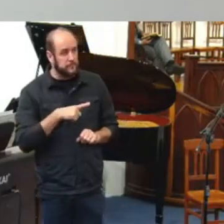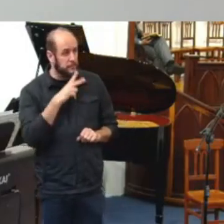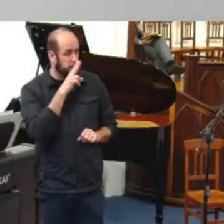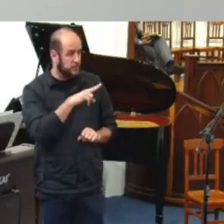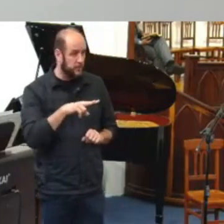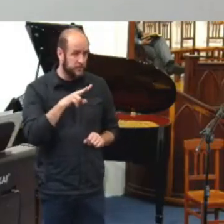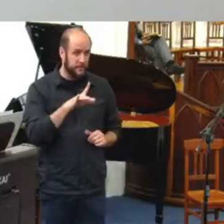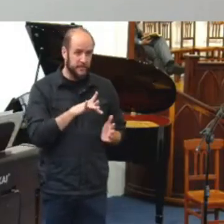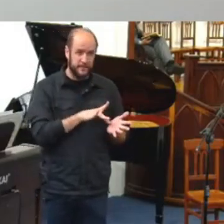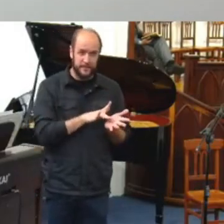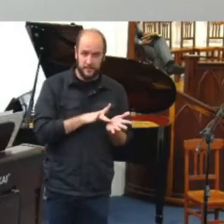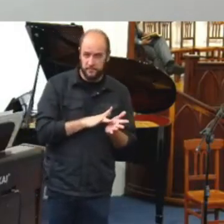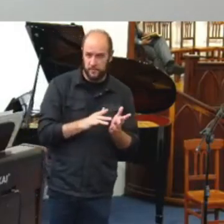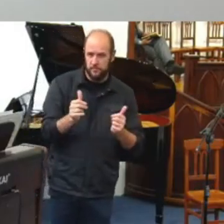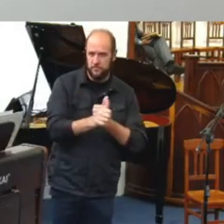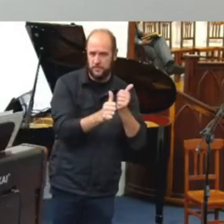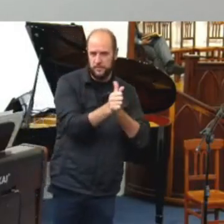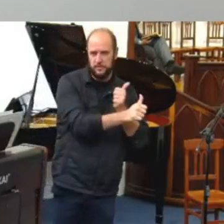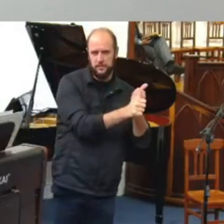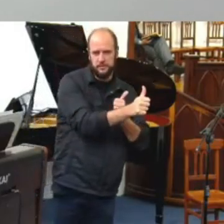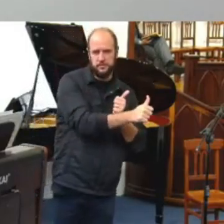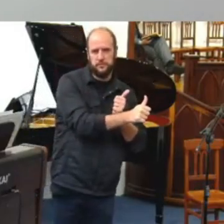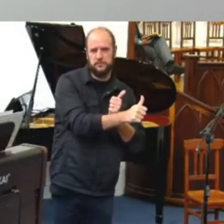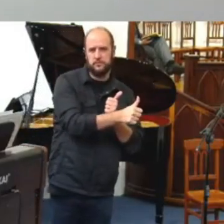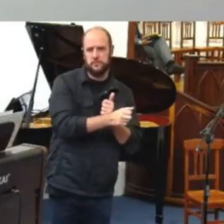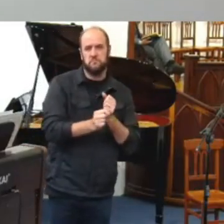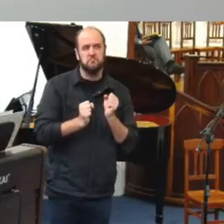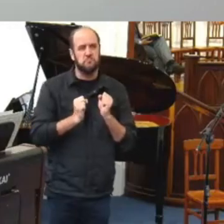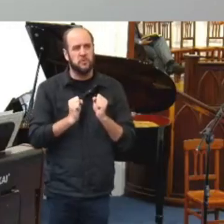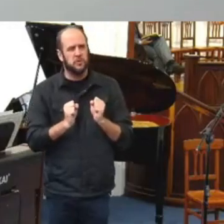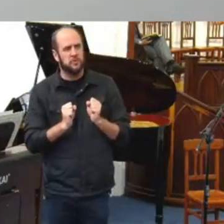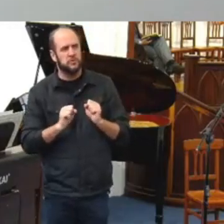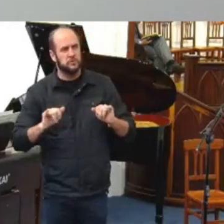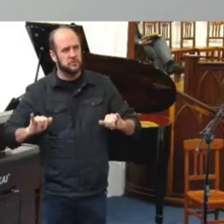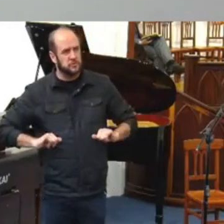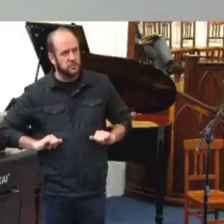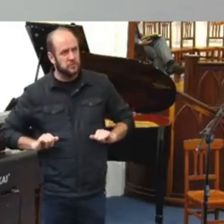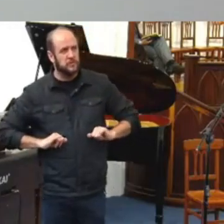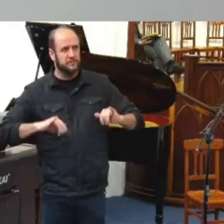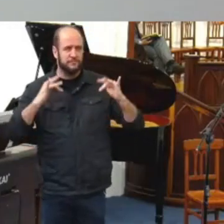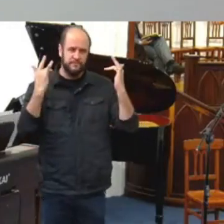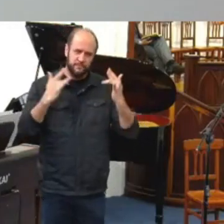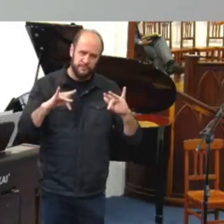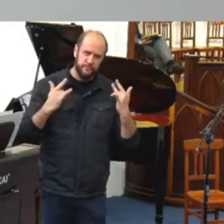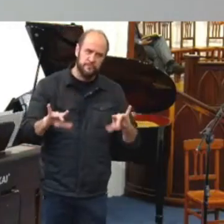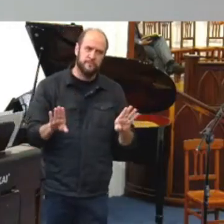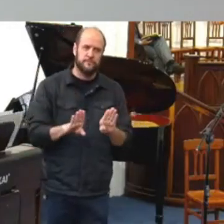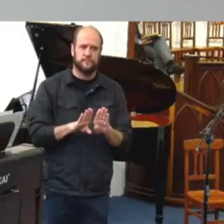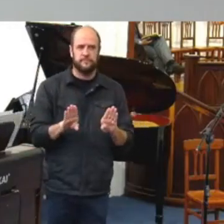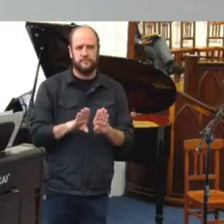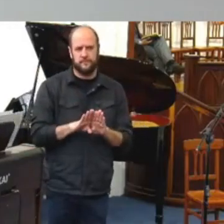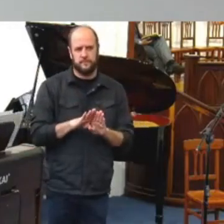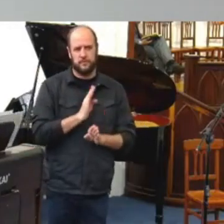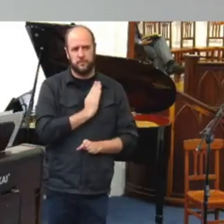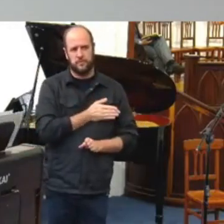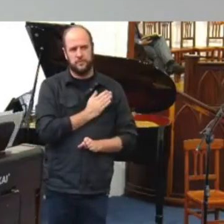inimigos que estavam perseguindo ao ponto de causar dor e sofrimento também ao